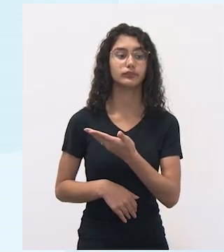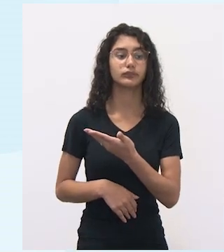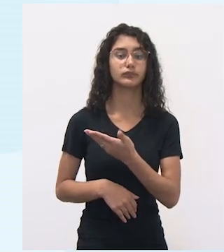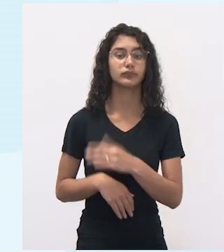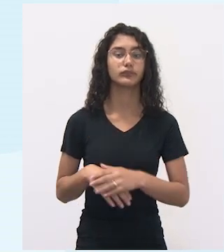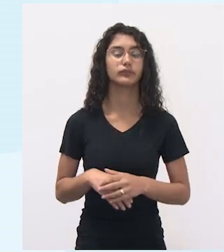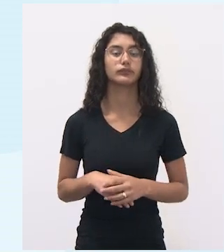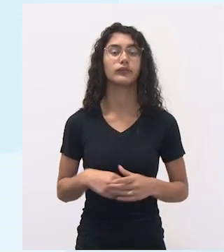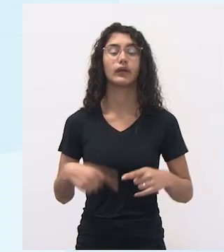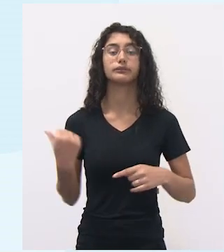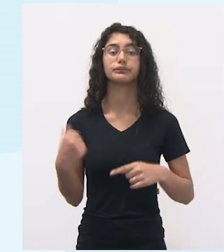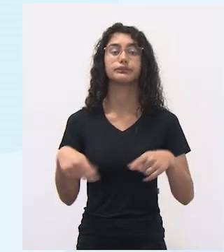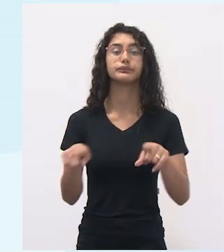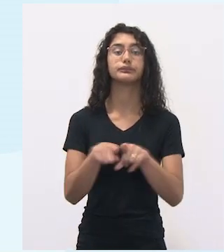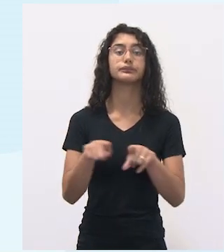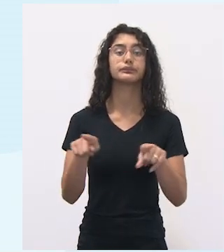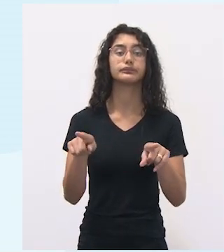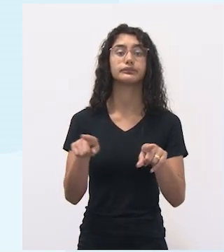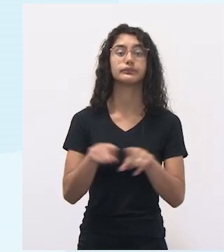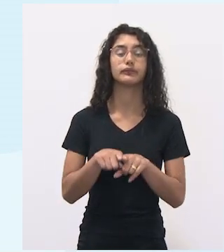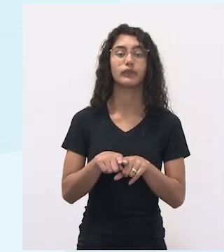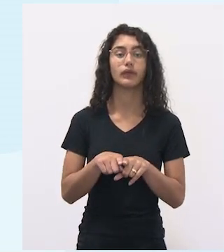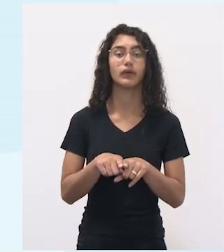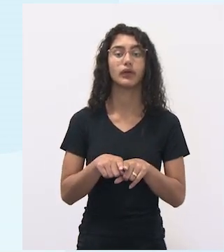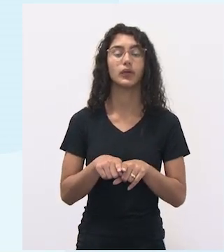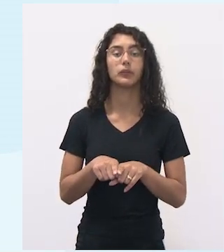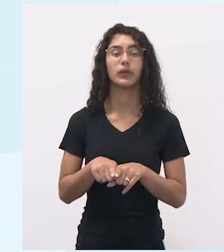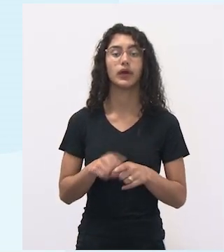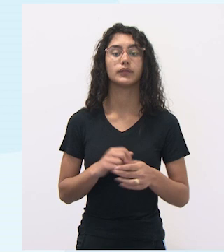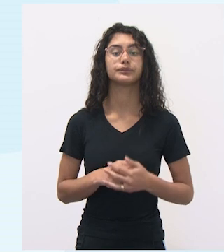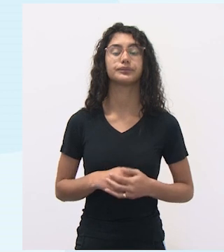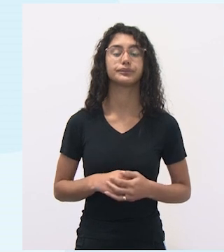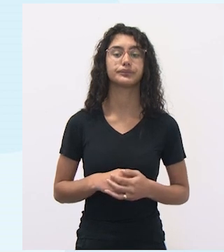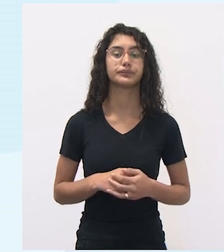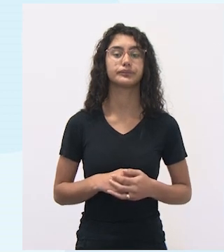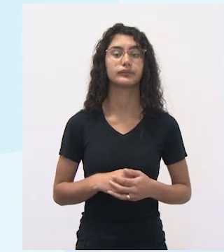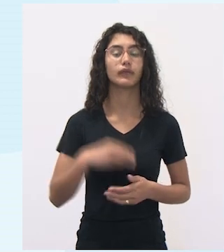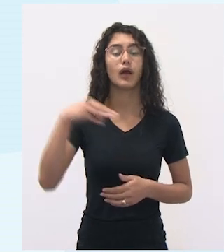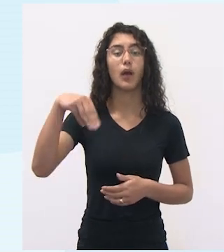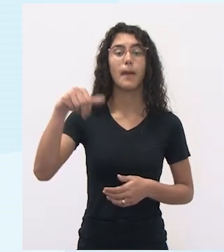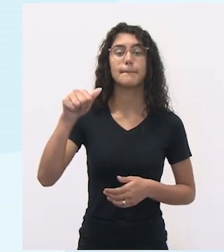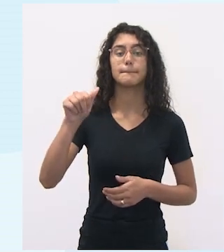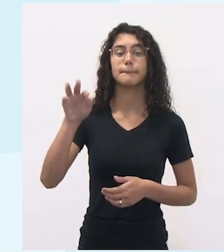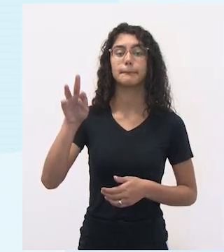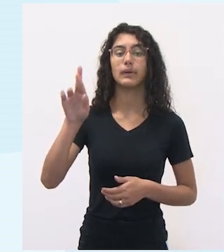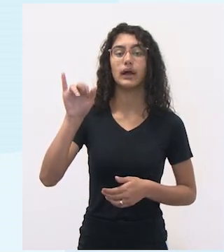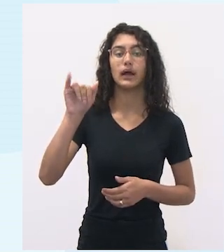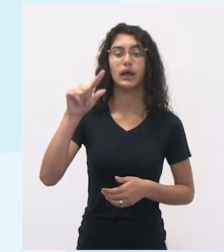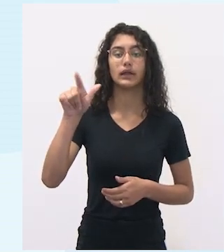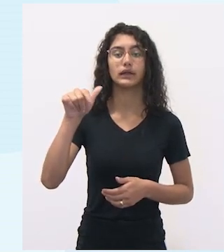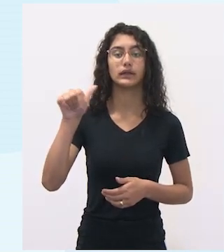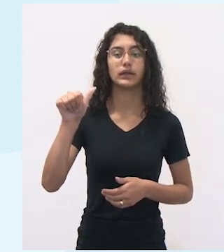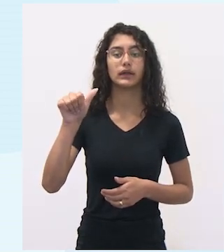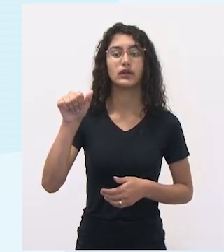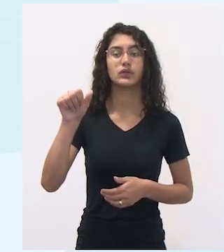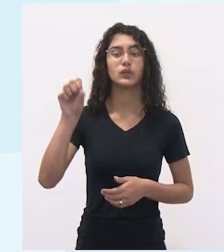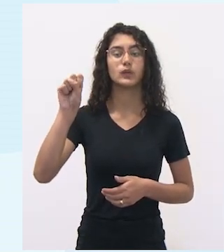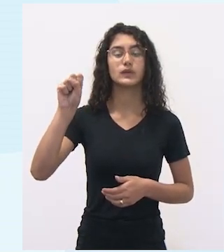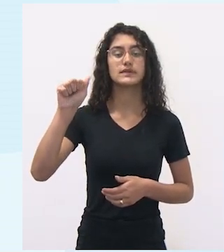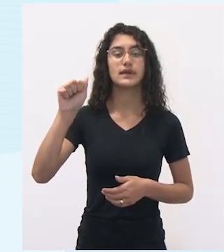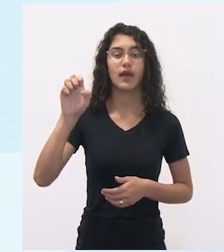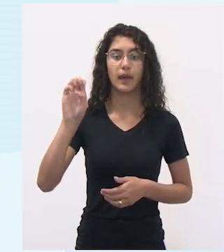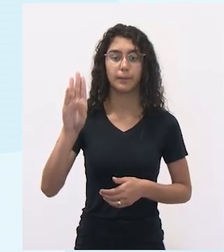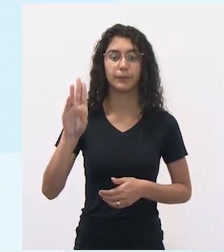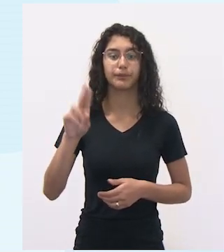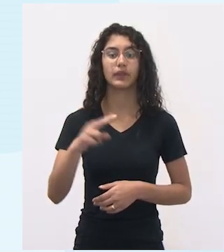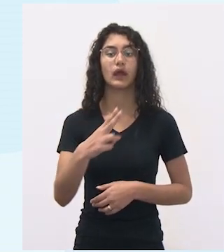Aqui também nós estamos disponibilizando a matriz de referência do SAEB, do 2º ano, do 5º e 9º,